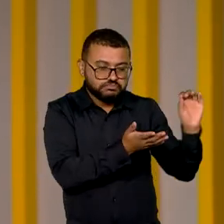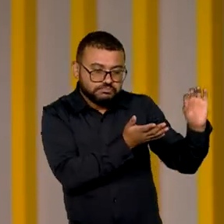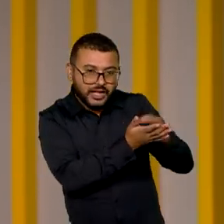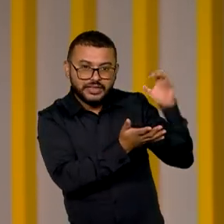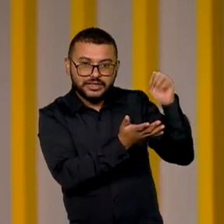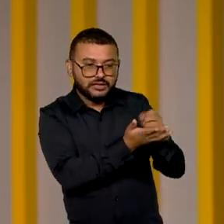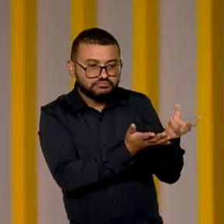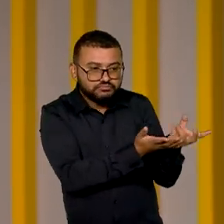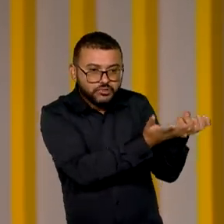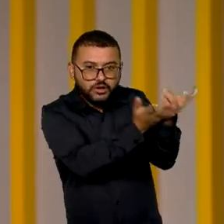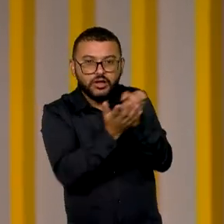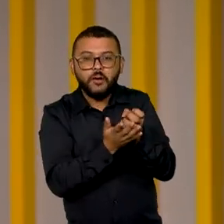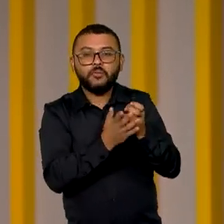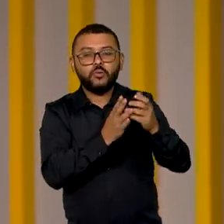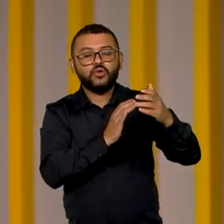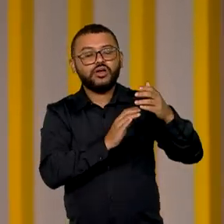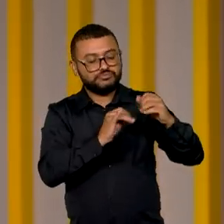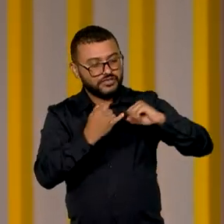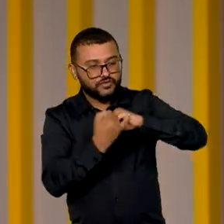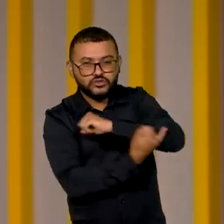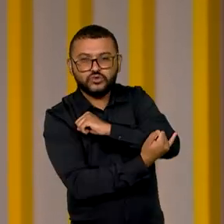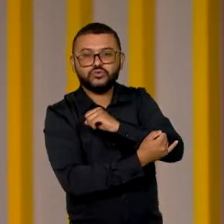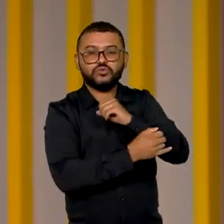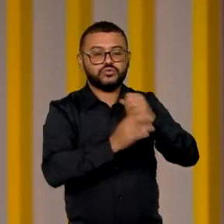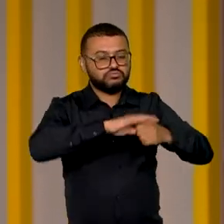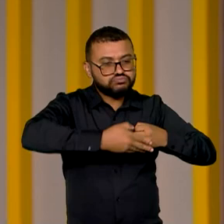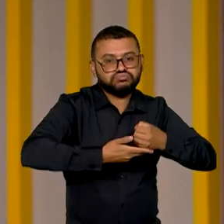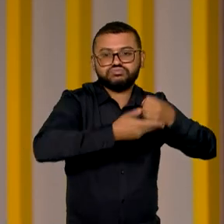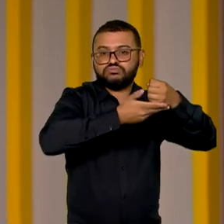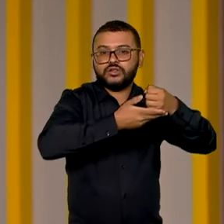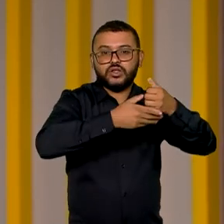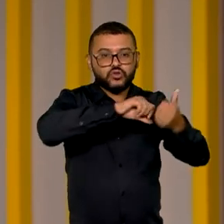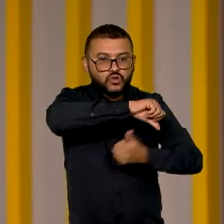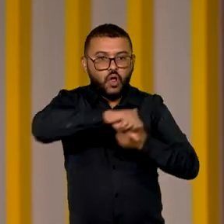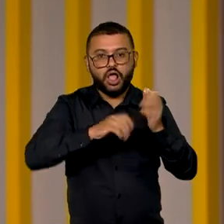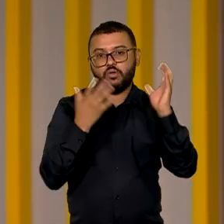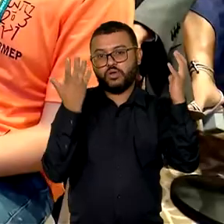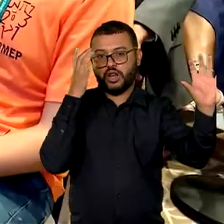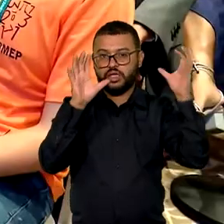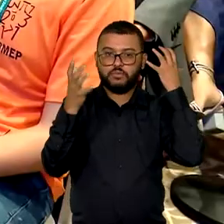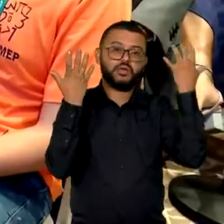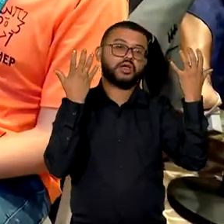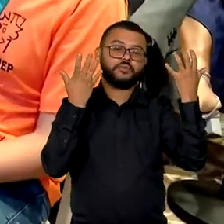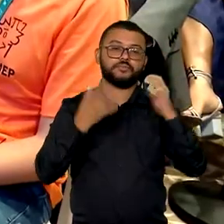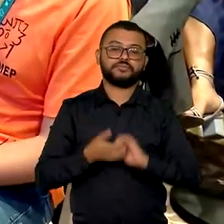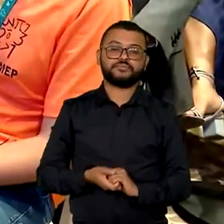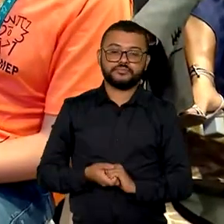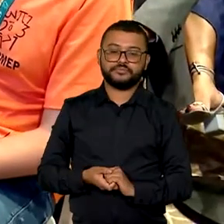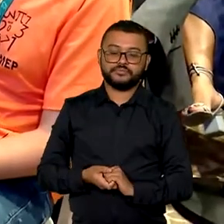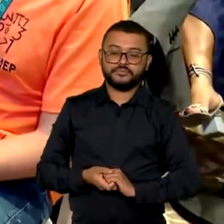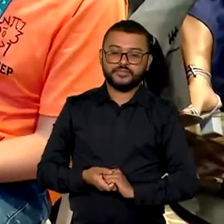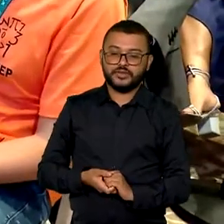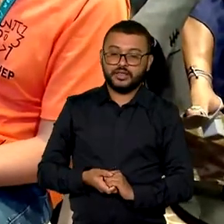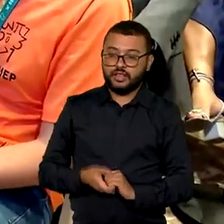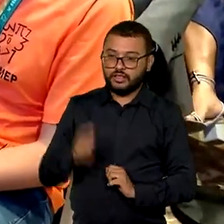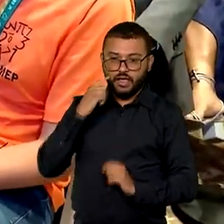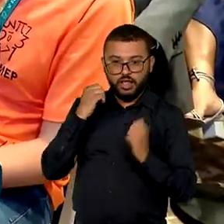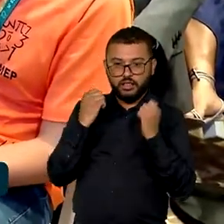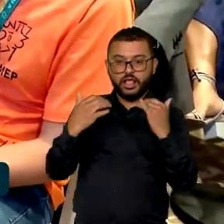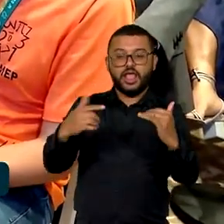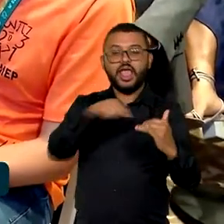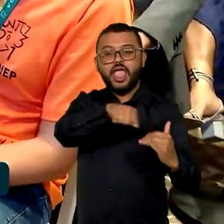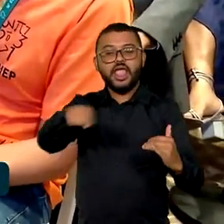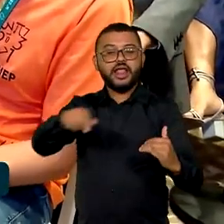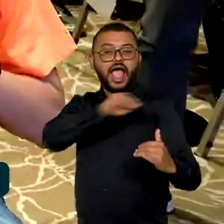de infraestrutura sustentável e redução dos efeitos das mudanças climáticas. Na plateia, alunos